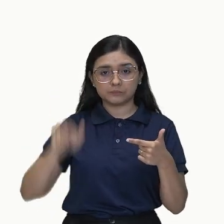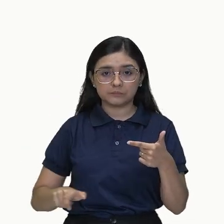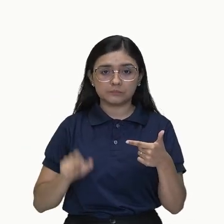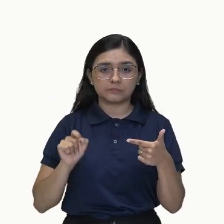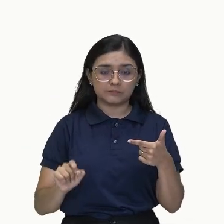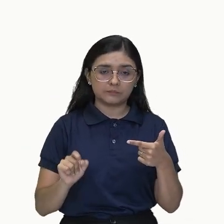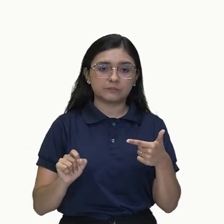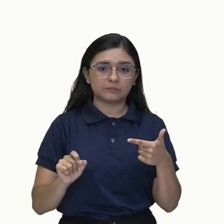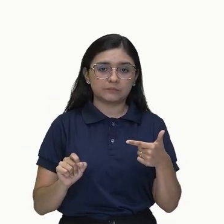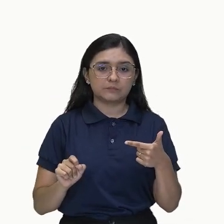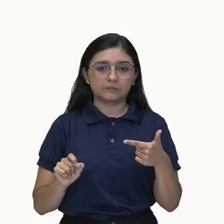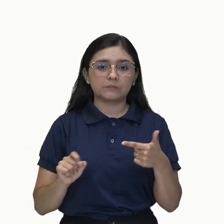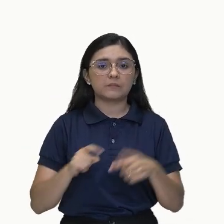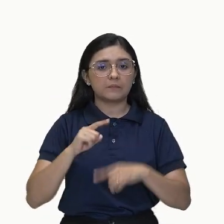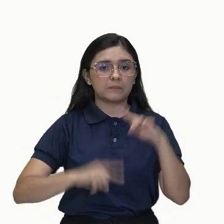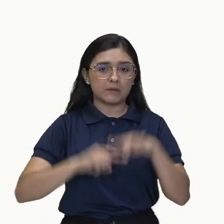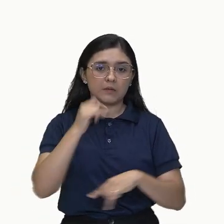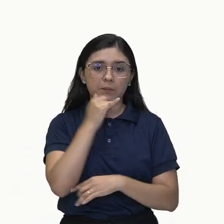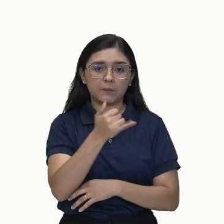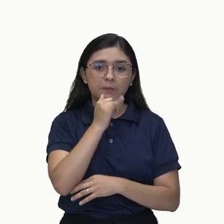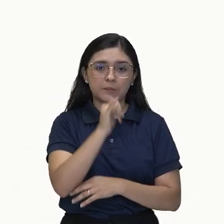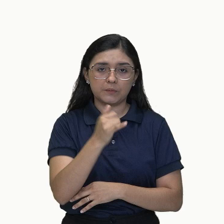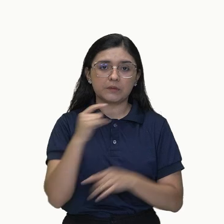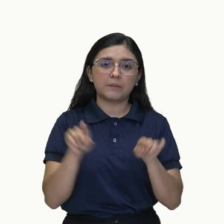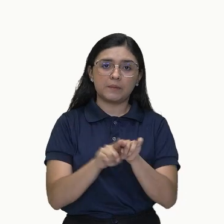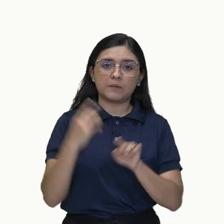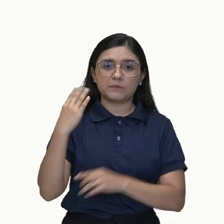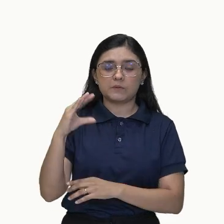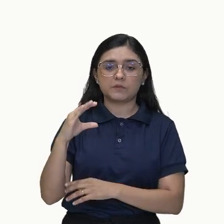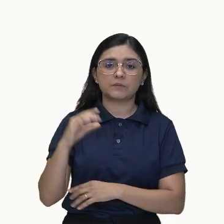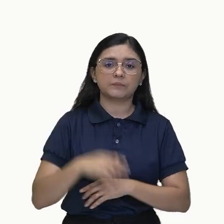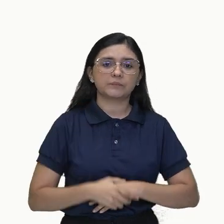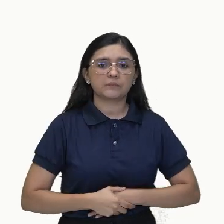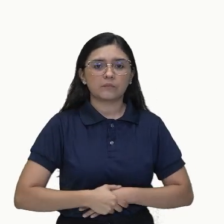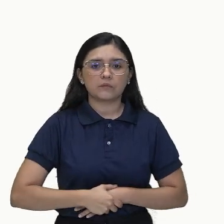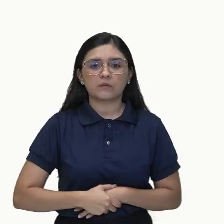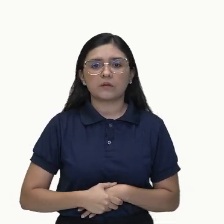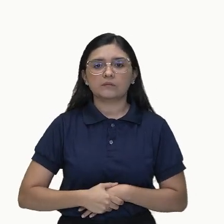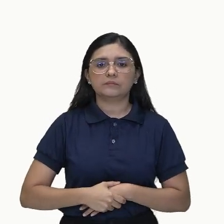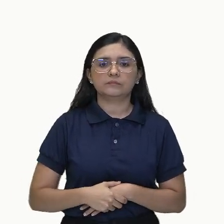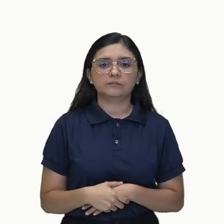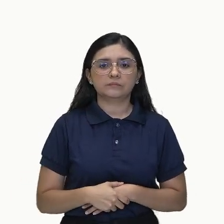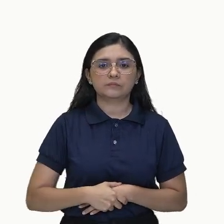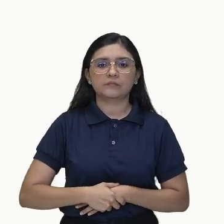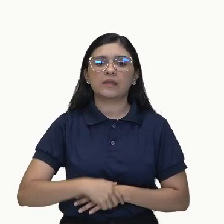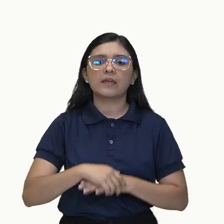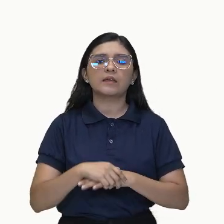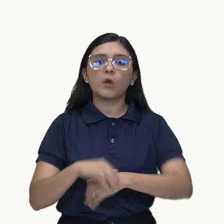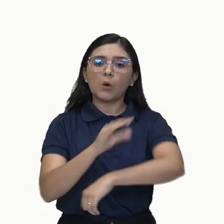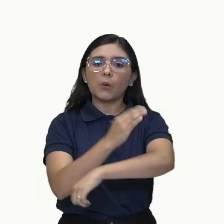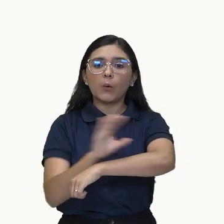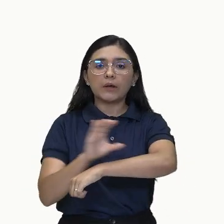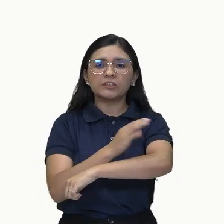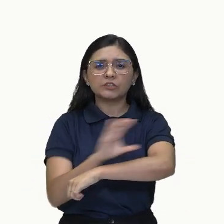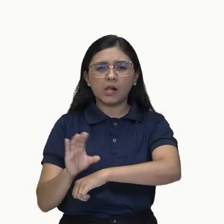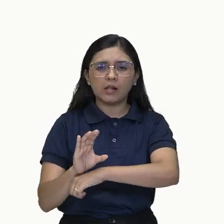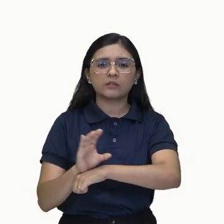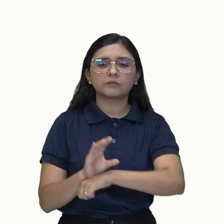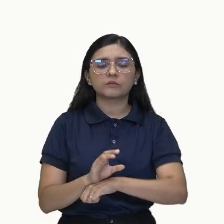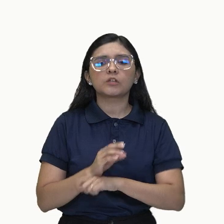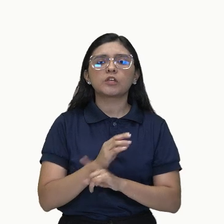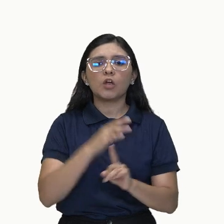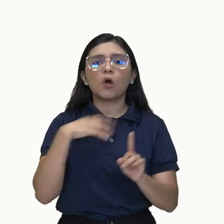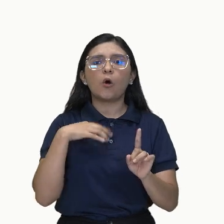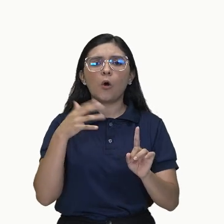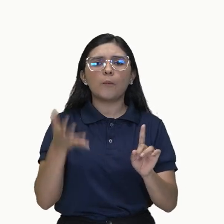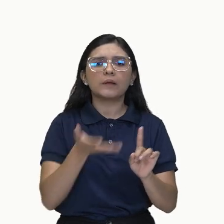ou dispositivos elétricos e os cientistas, nós temos aqui a corrente elétrica, em